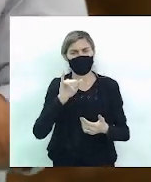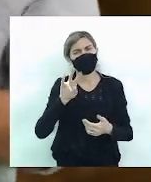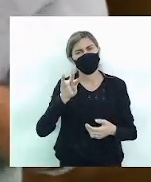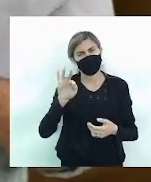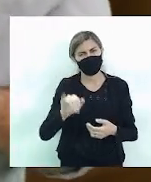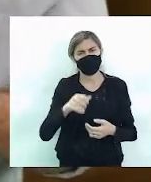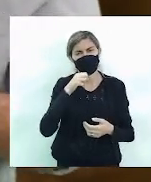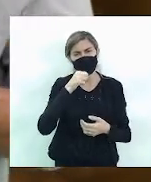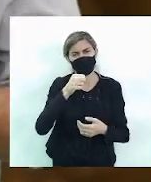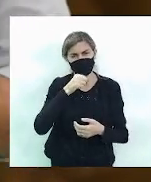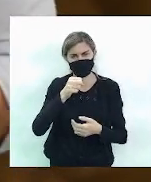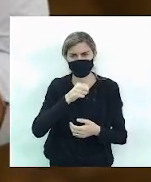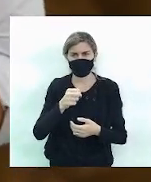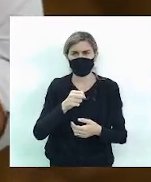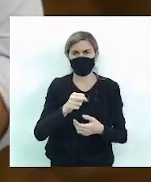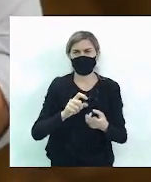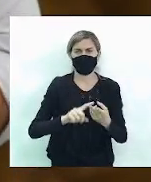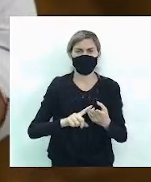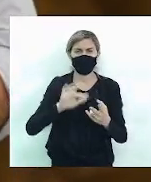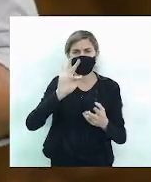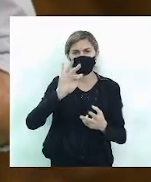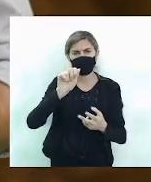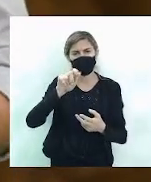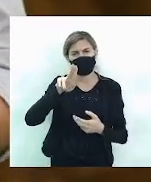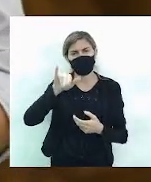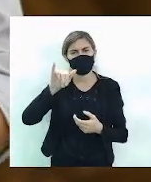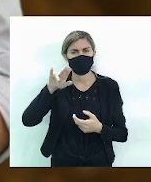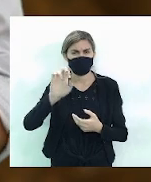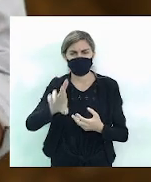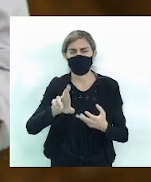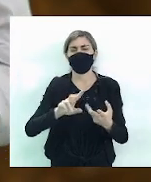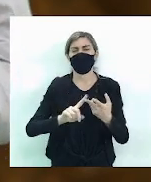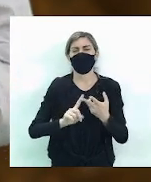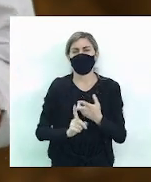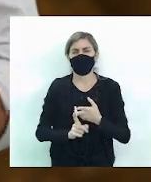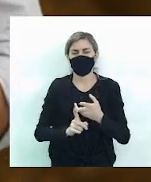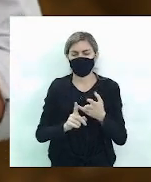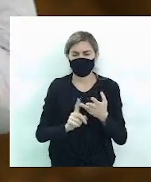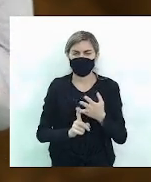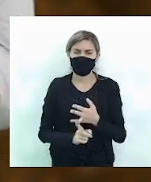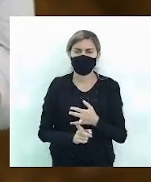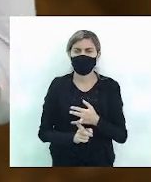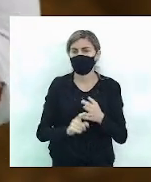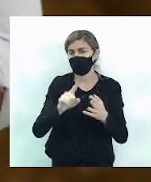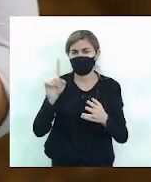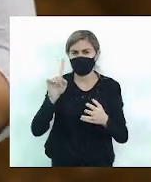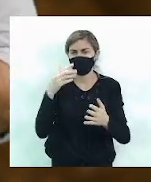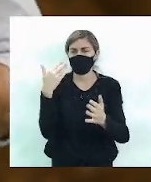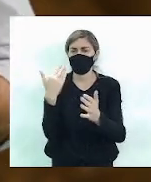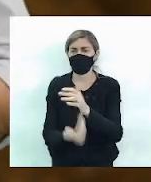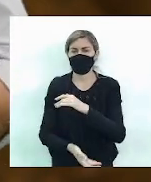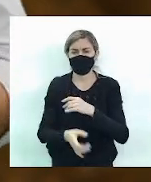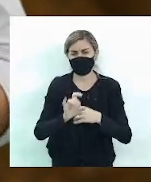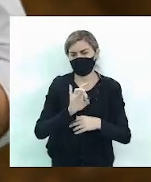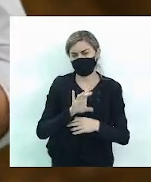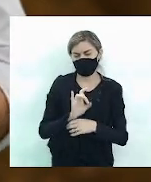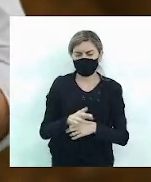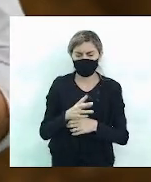Olha, Fagner foi uma inspiração também para Petrúcio. Ele não se prendeu apenas à